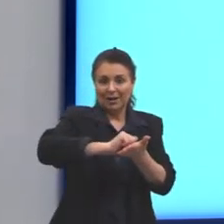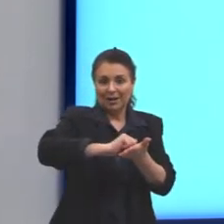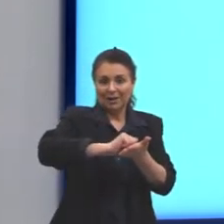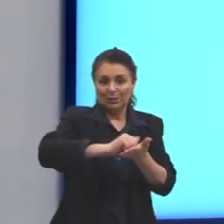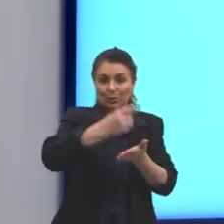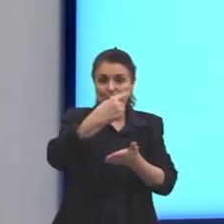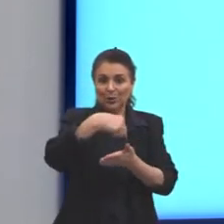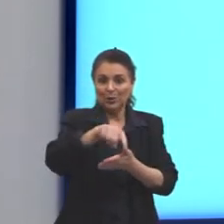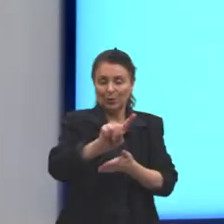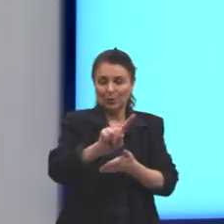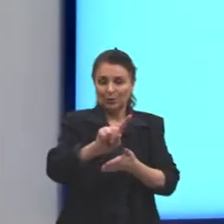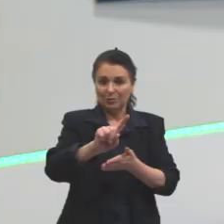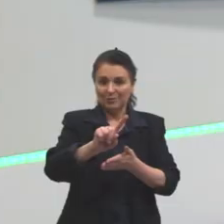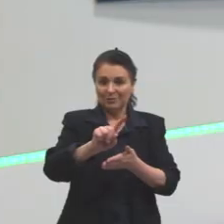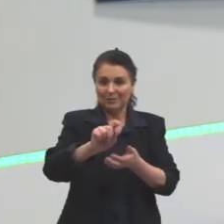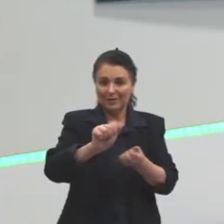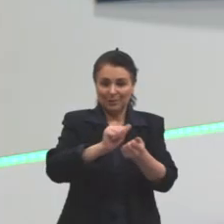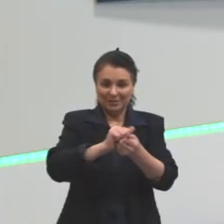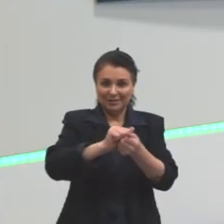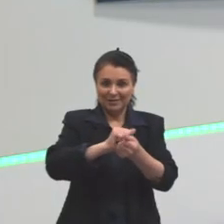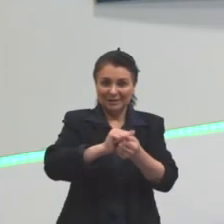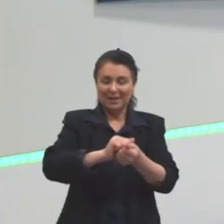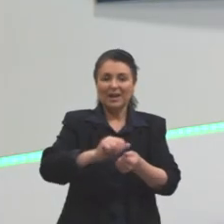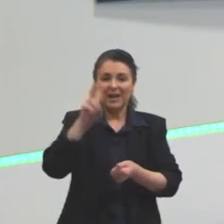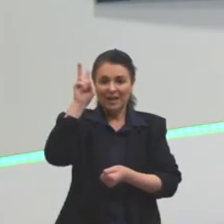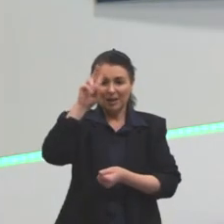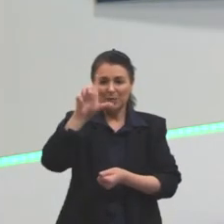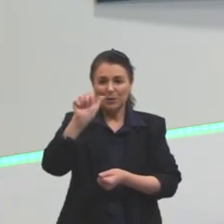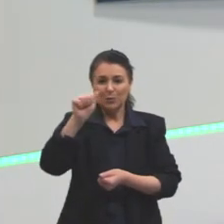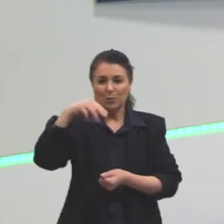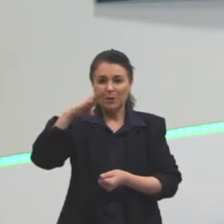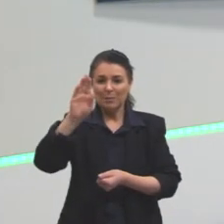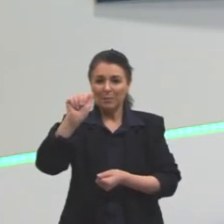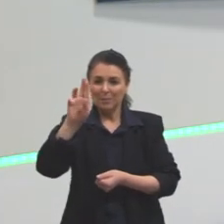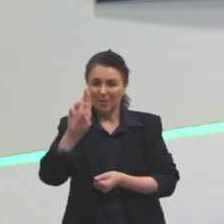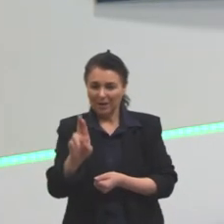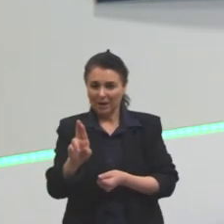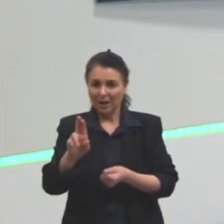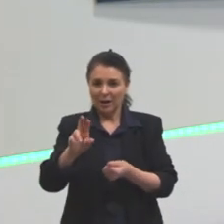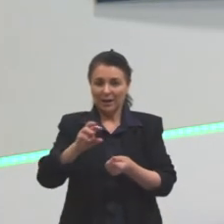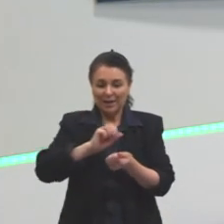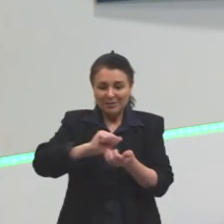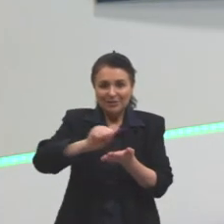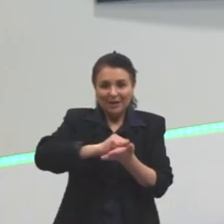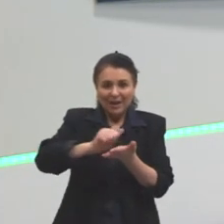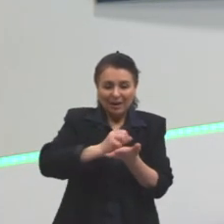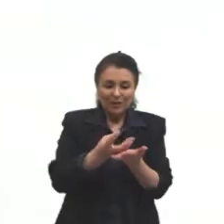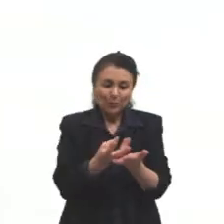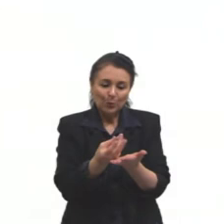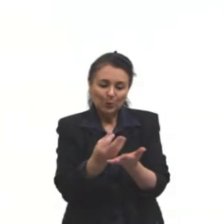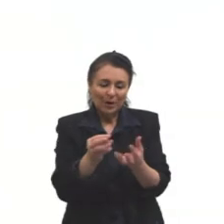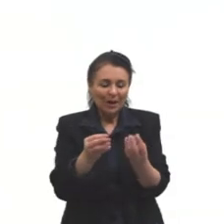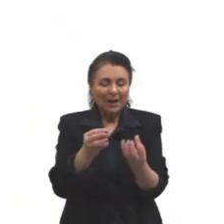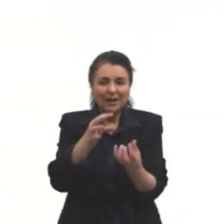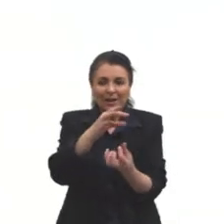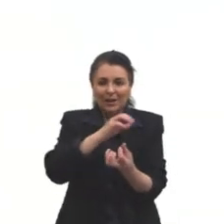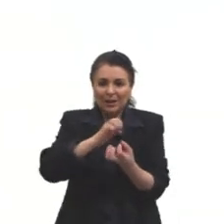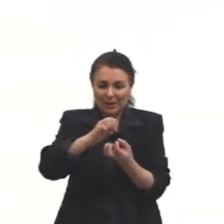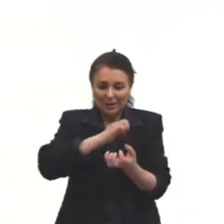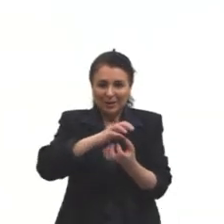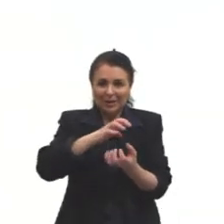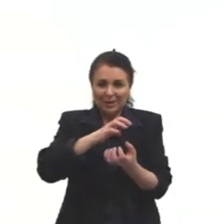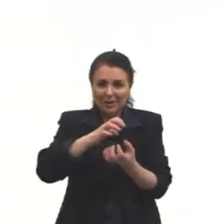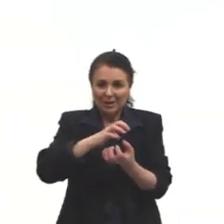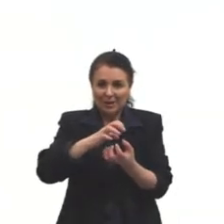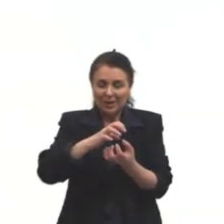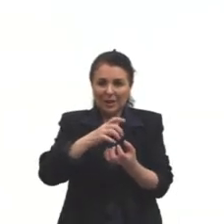lembra lá no início que a gente falou do âmbar né que eles esfregavam na lã então é esse movimento né de atritar que